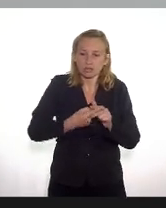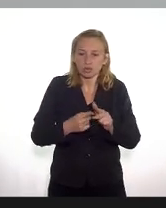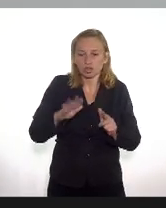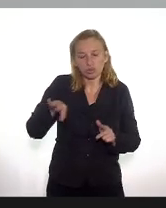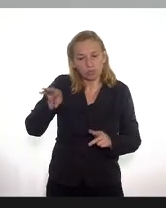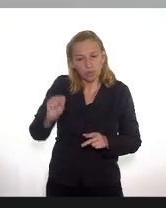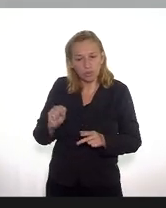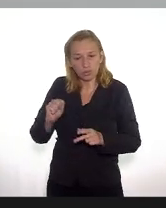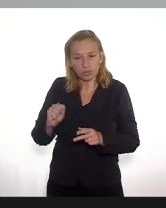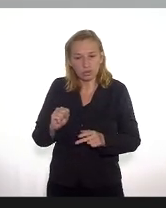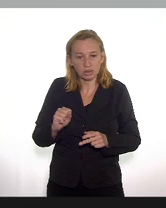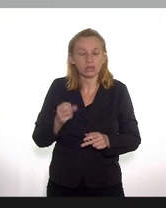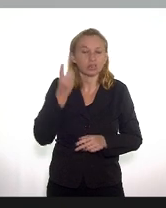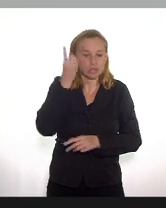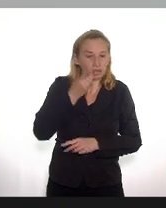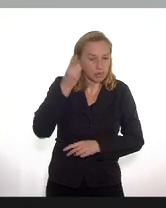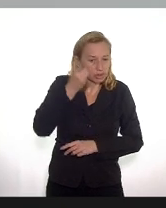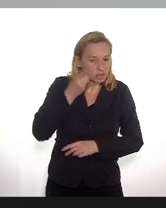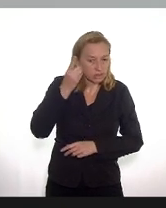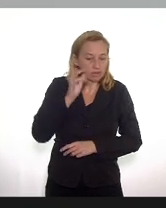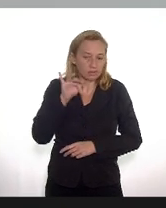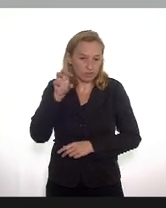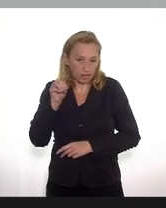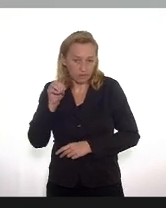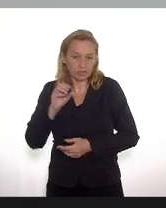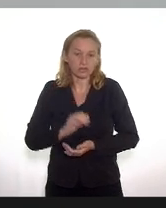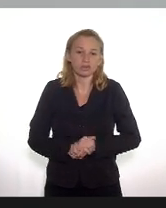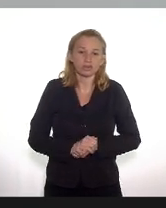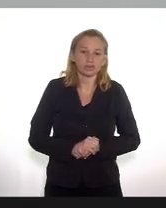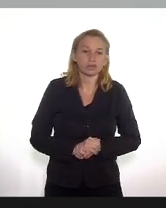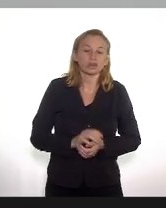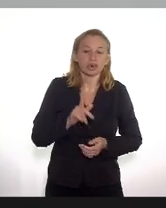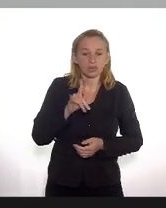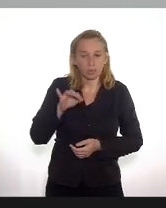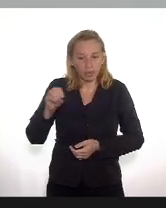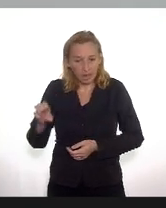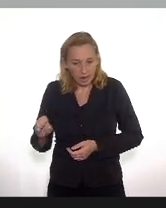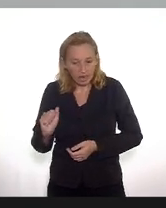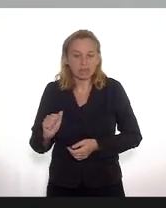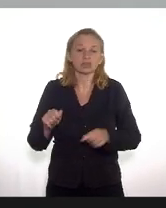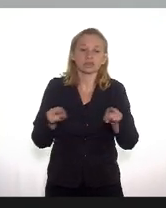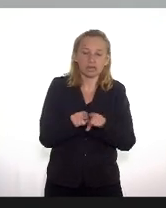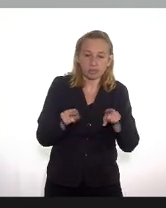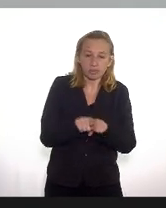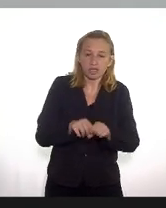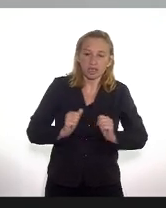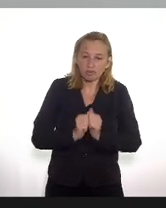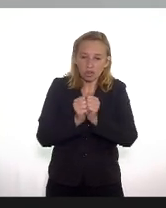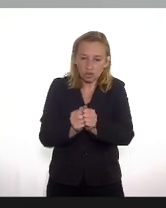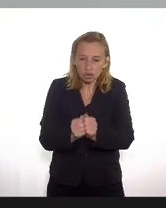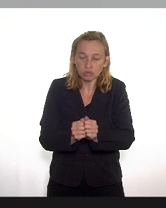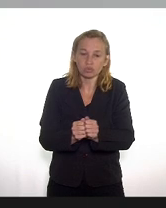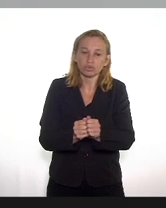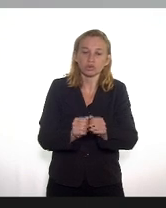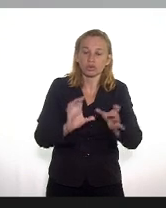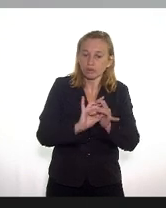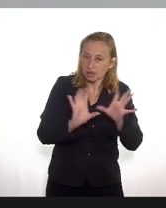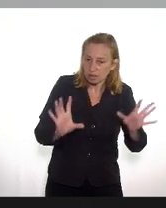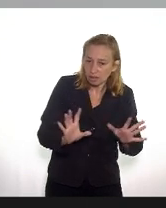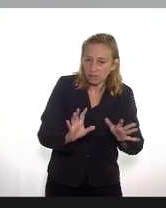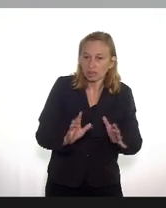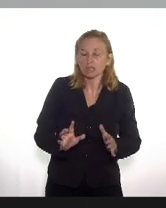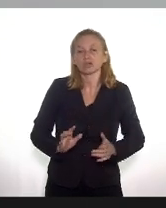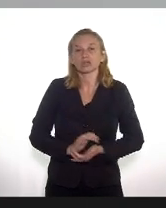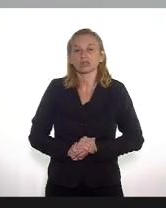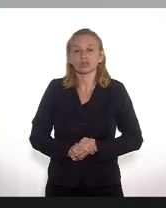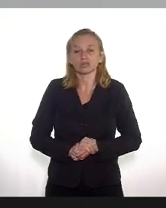de autoria do gabinete do deputado Flávio Serafini, e que a DOPEAD também participou dessa construção de forma democrática, que